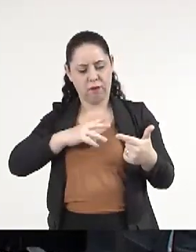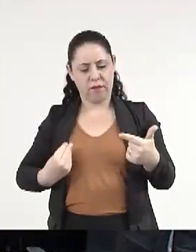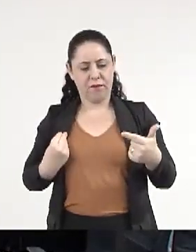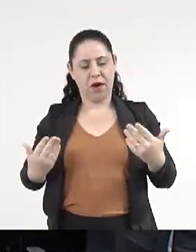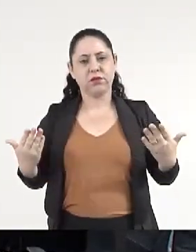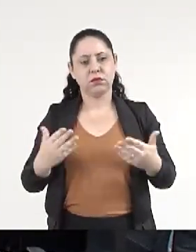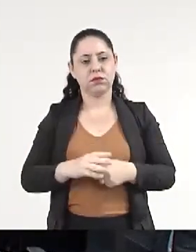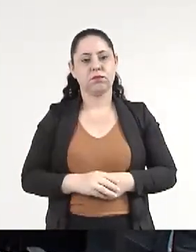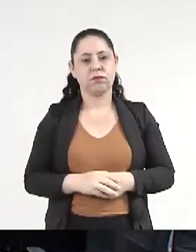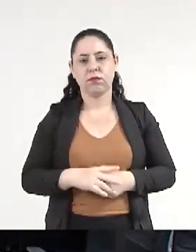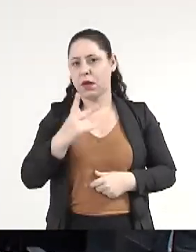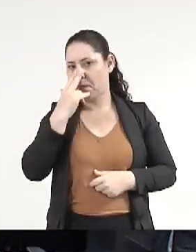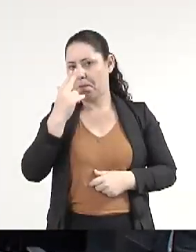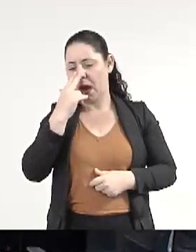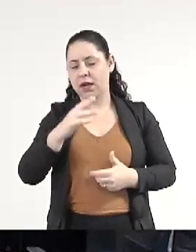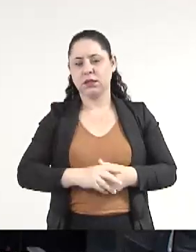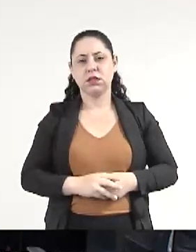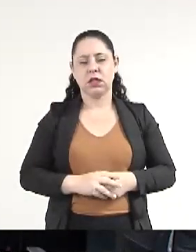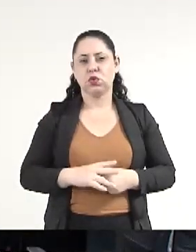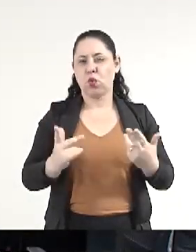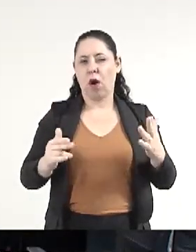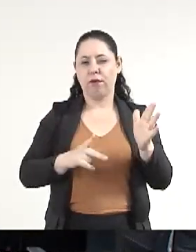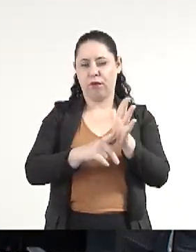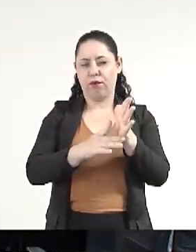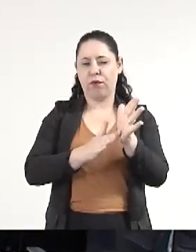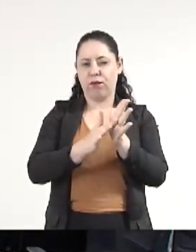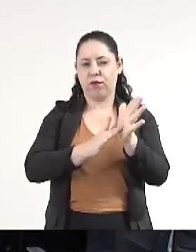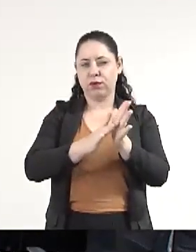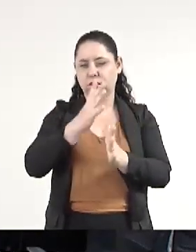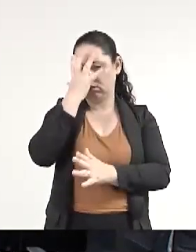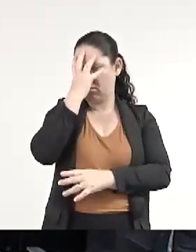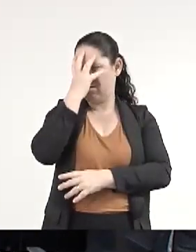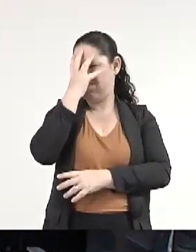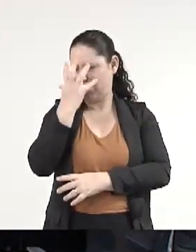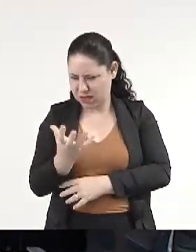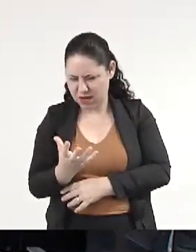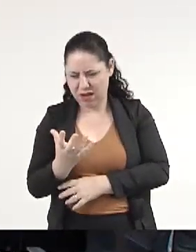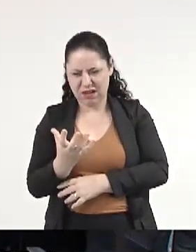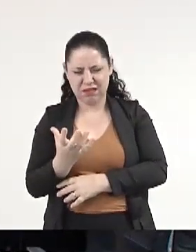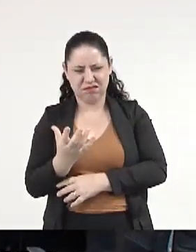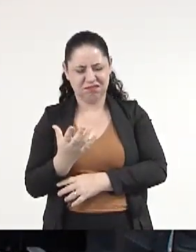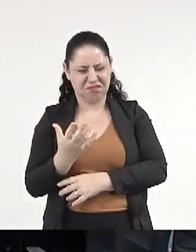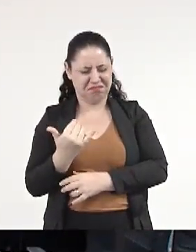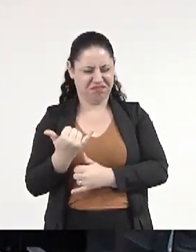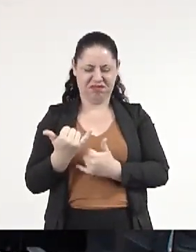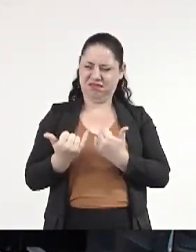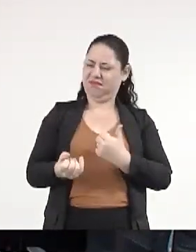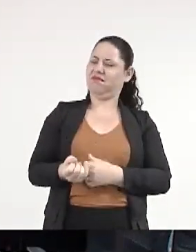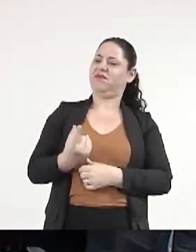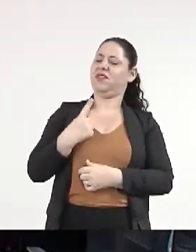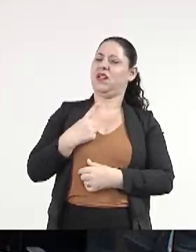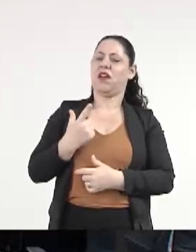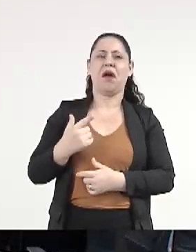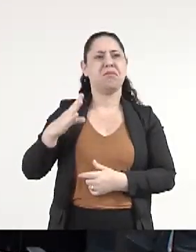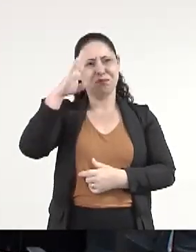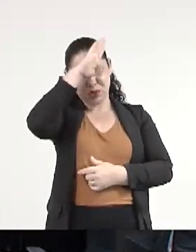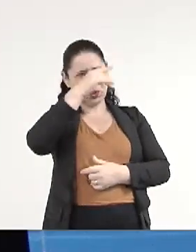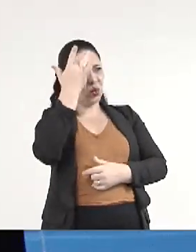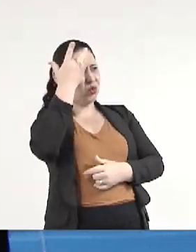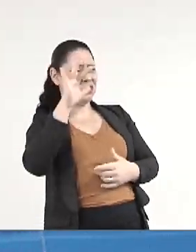vivemos. Está caindo a máscara. E é gozado que a direita insiste em dizer que o Bozo não